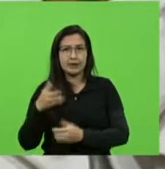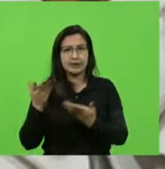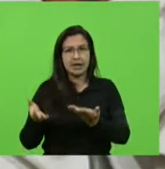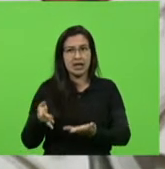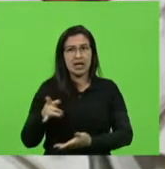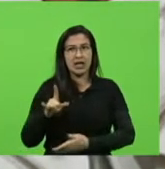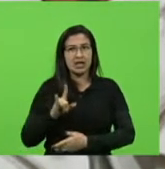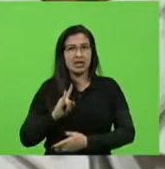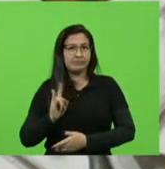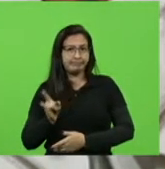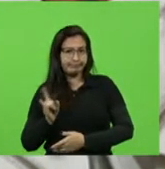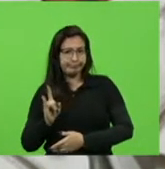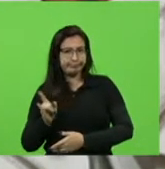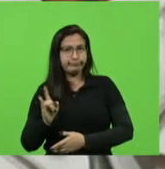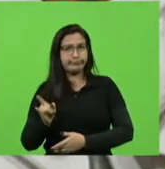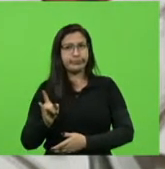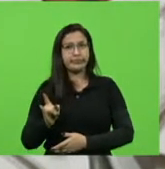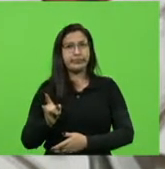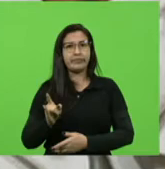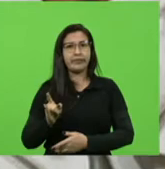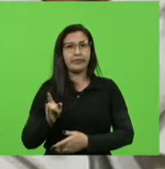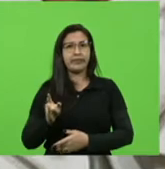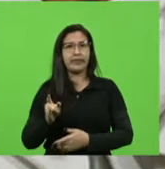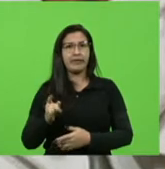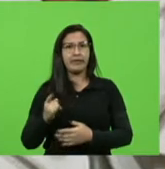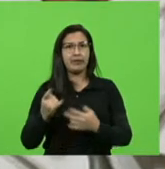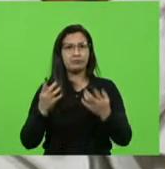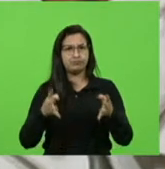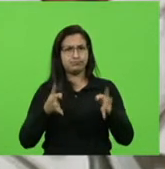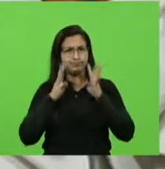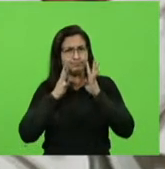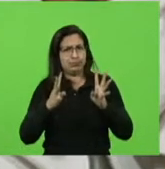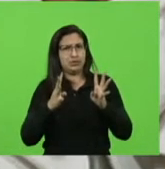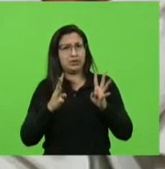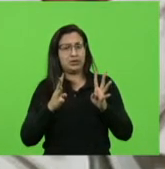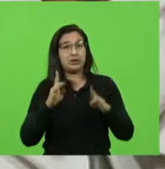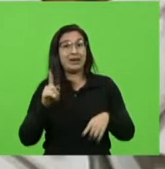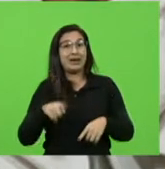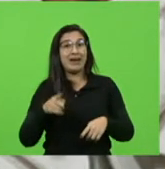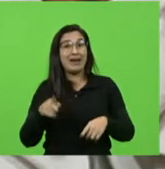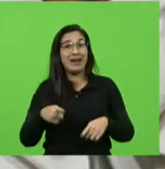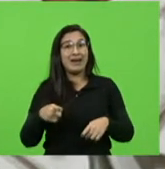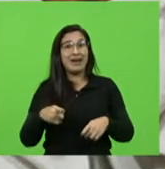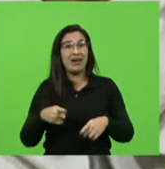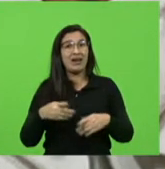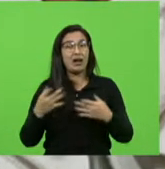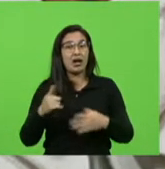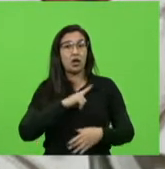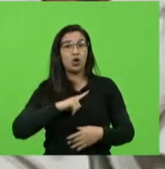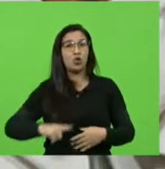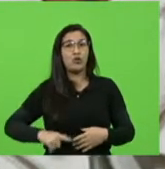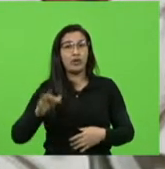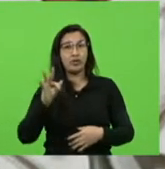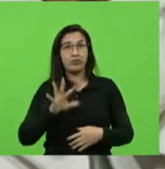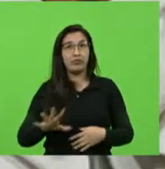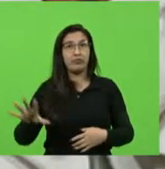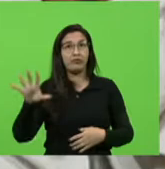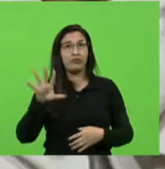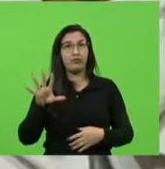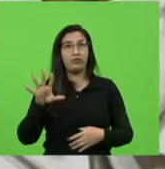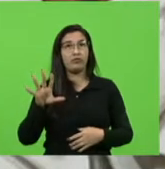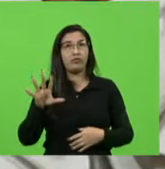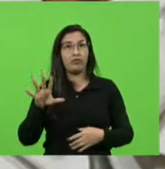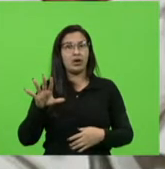acende vários alertas na nossa cabeça, é uma logo ali que indica o patrocínio do governo federal. Bolsonaro está patrocinando